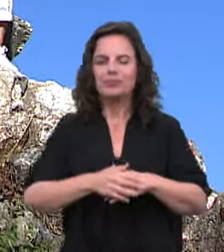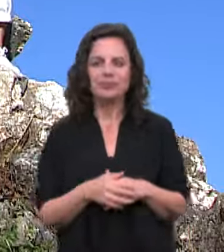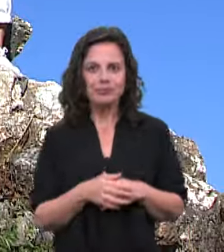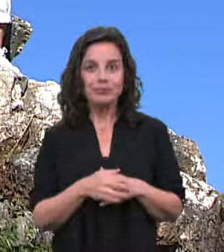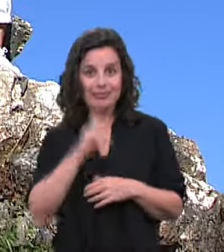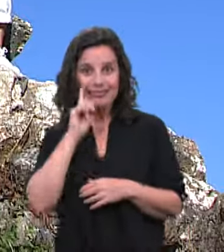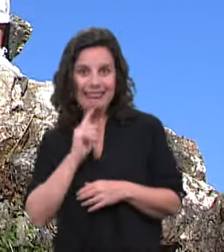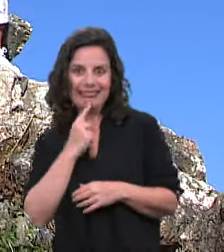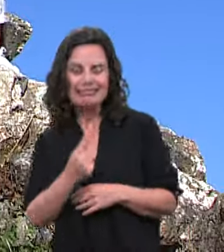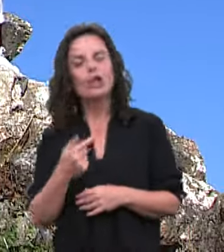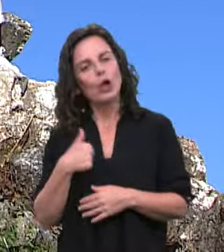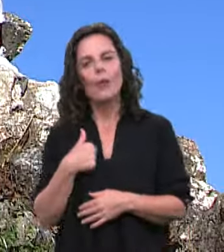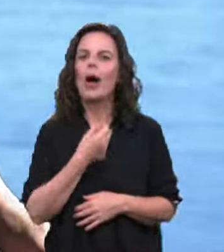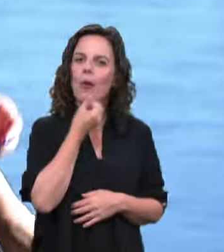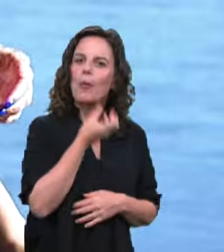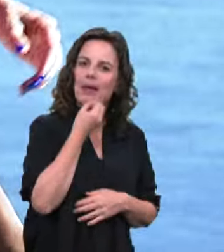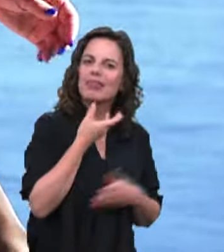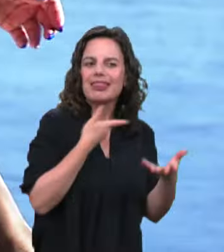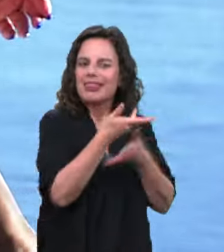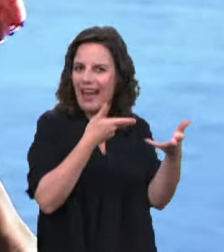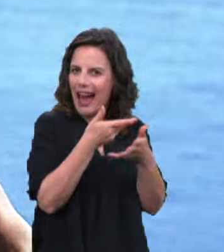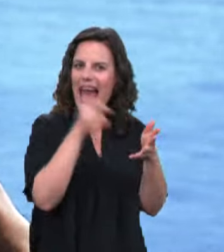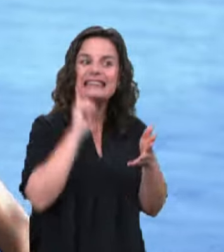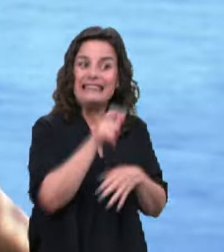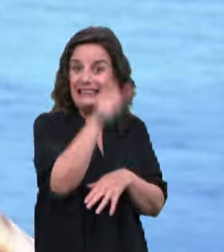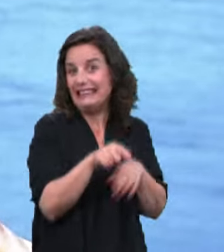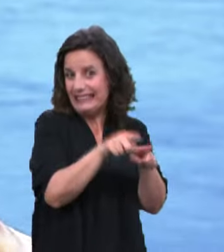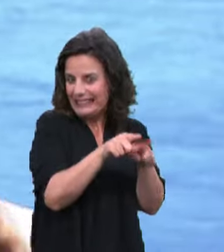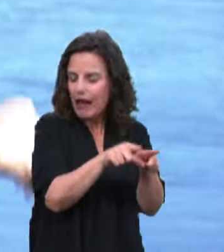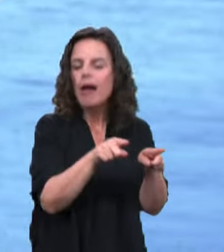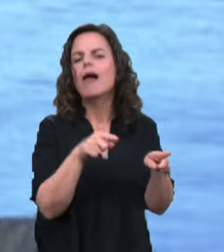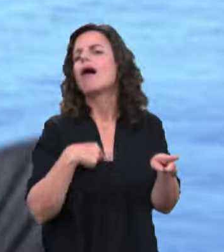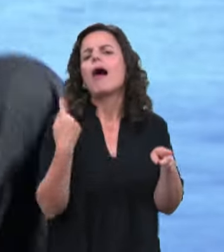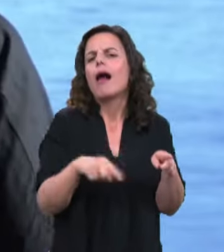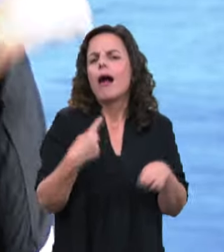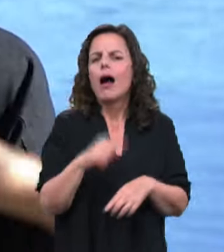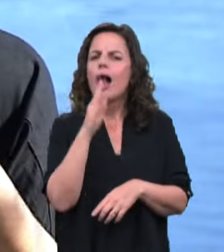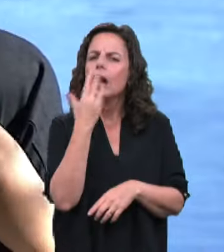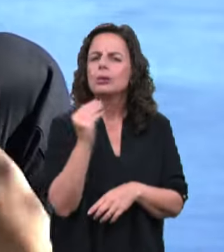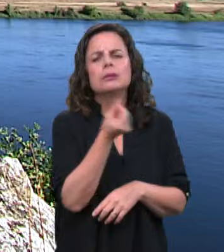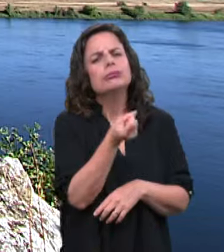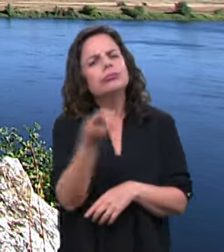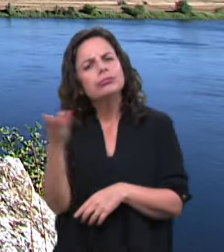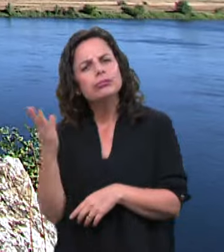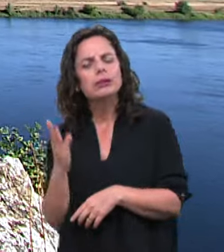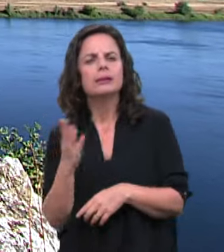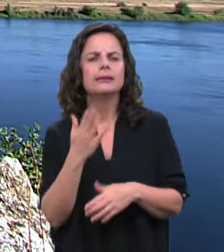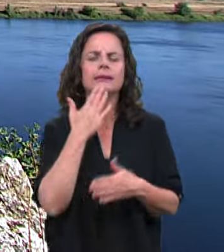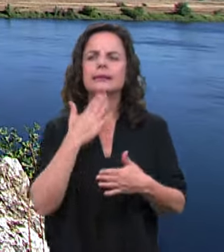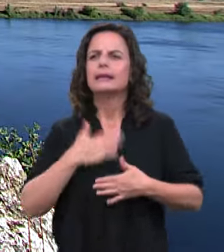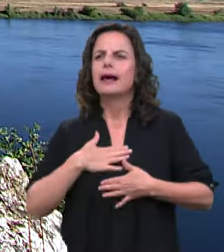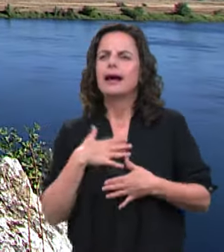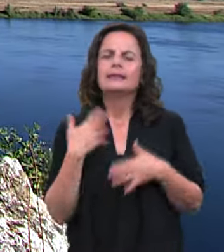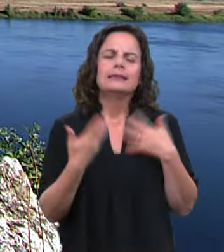até estava também a comentar isso com ela, que temos aqui muitos alunos que nos